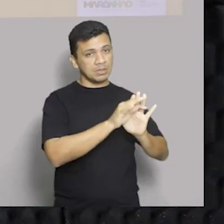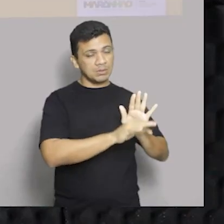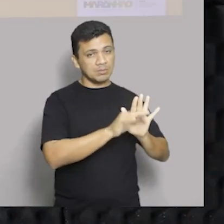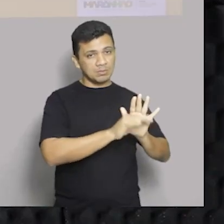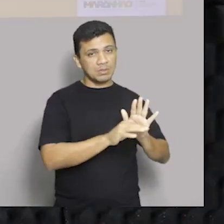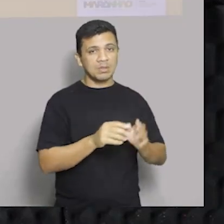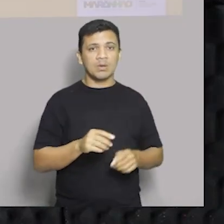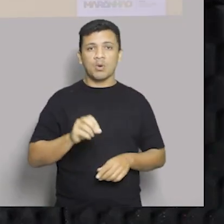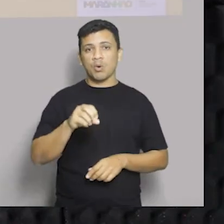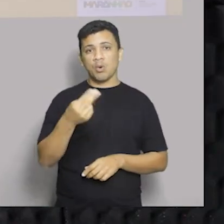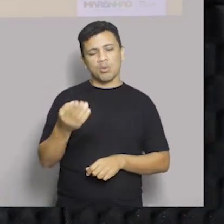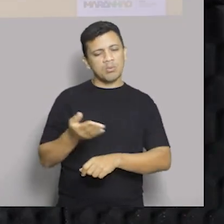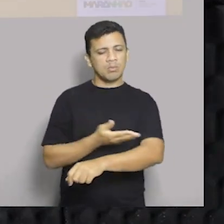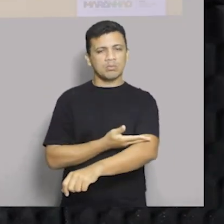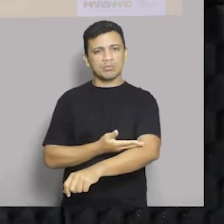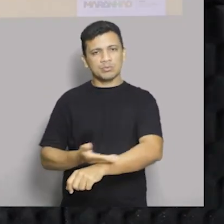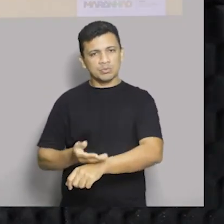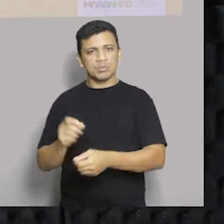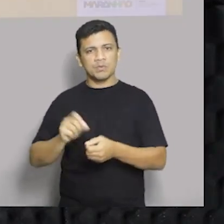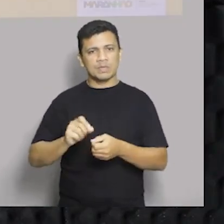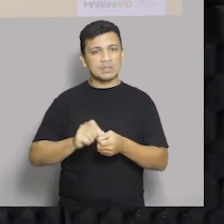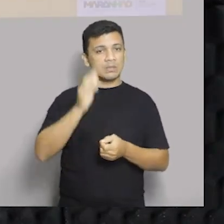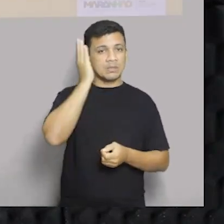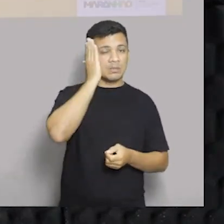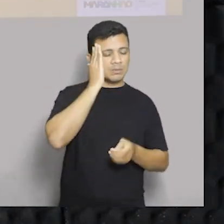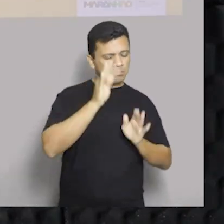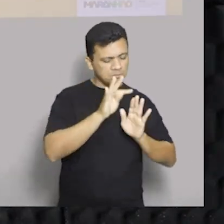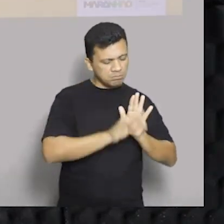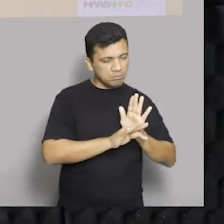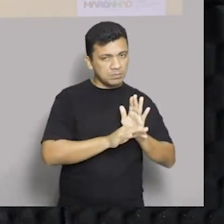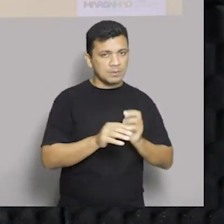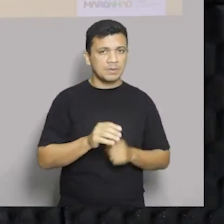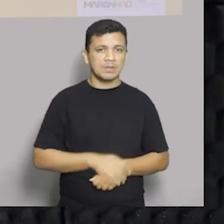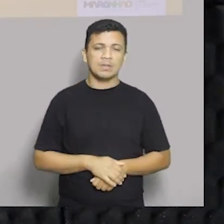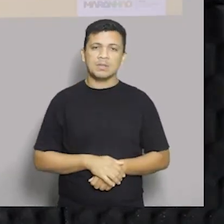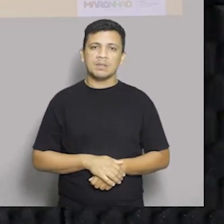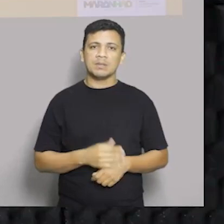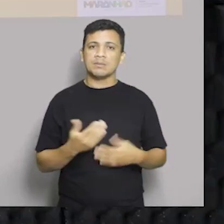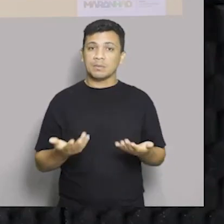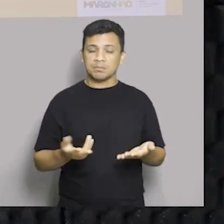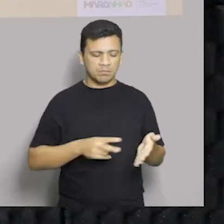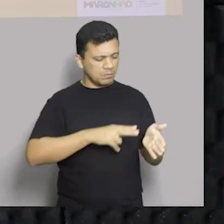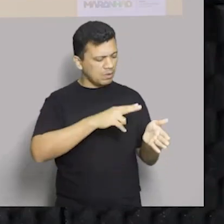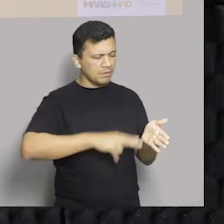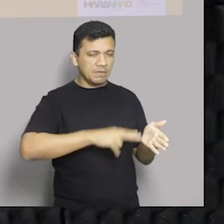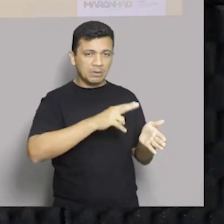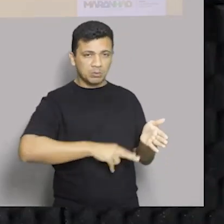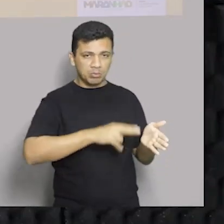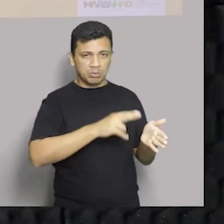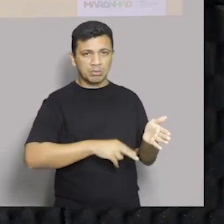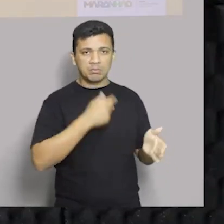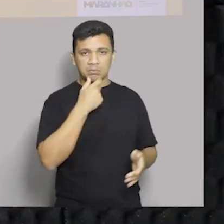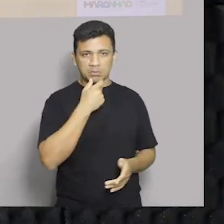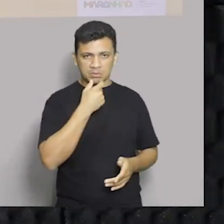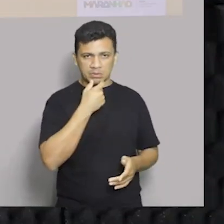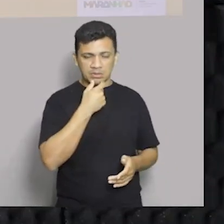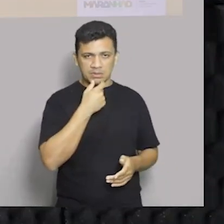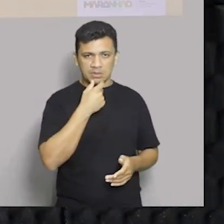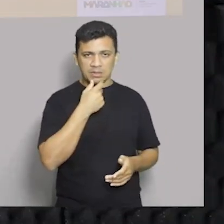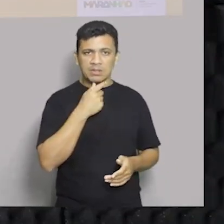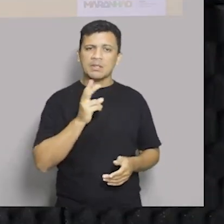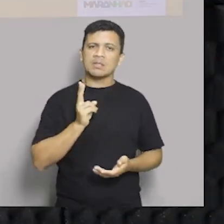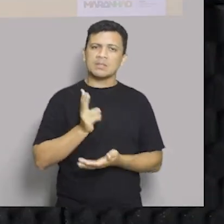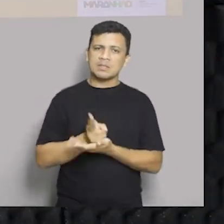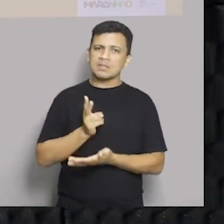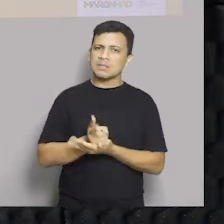esse hábito de você fazer a interpretação. Então, olhem que quando a gente fala de leitura em língua estrangeira, a gente vai sempre